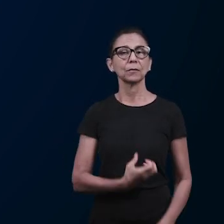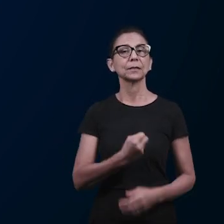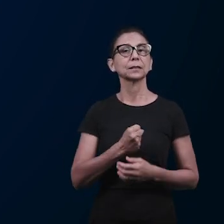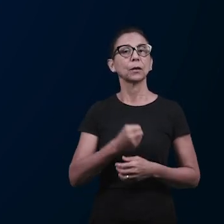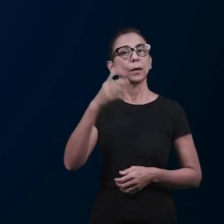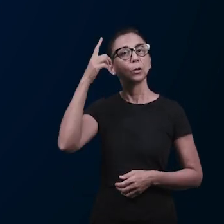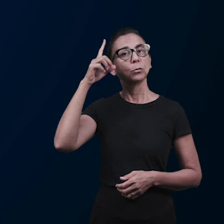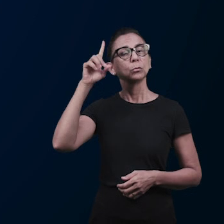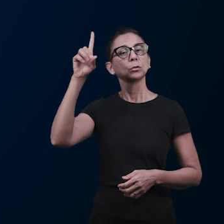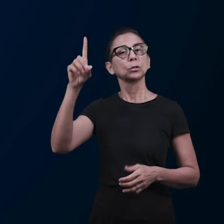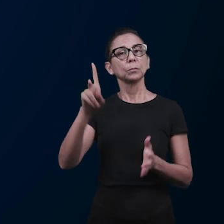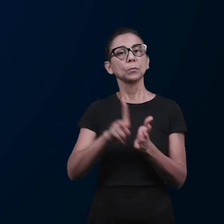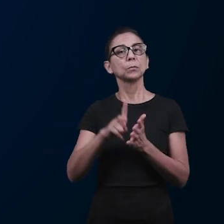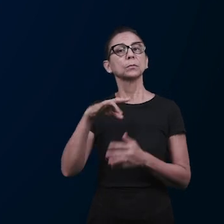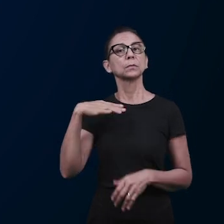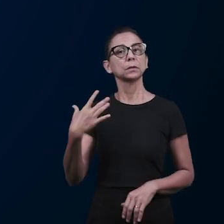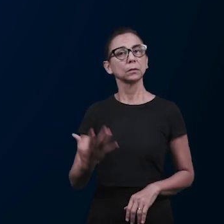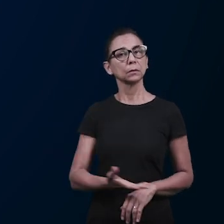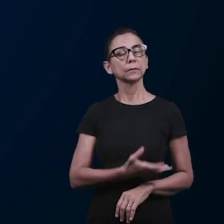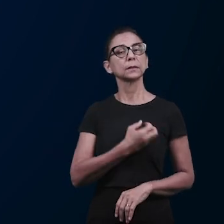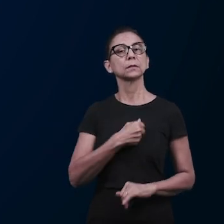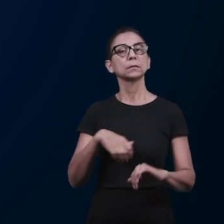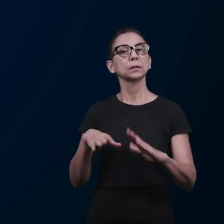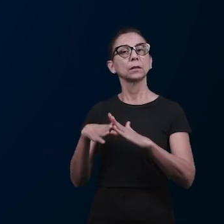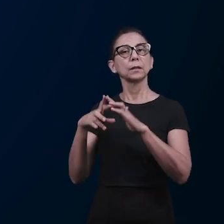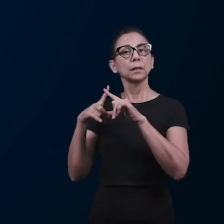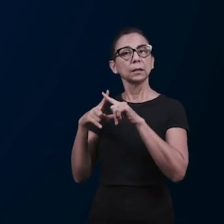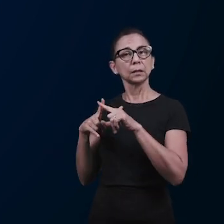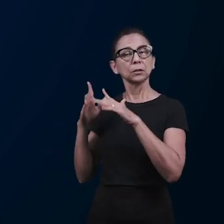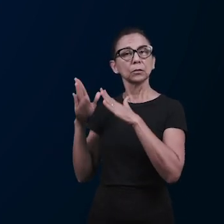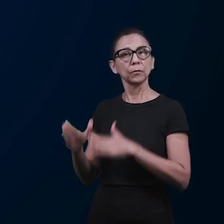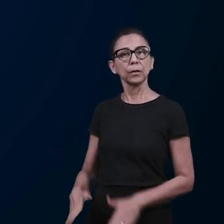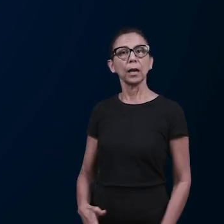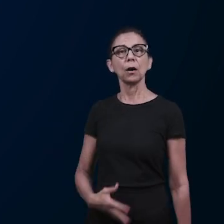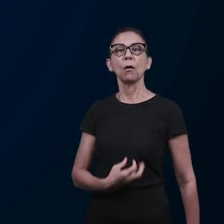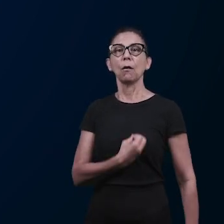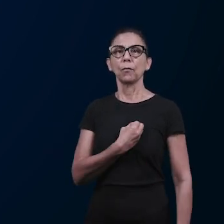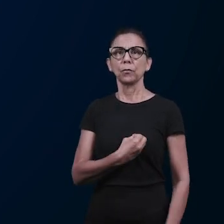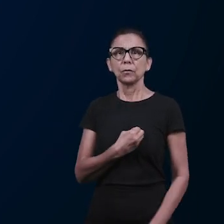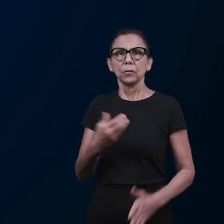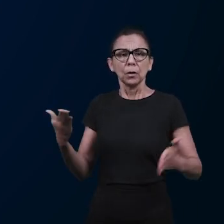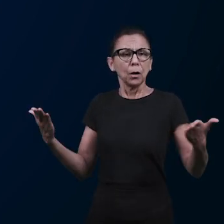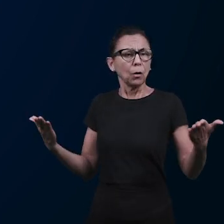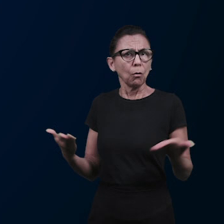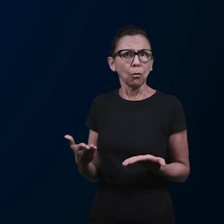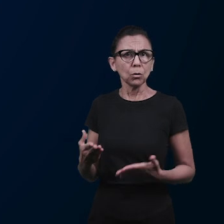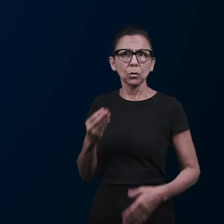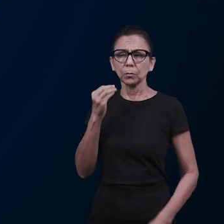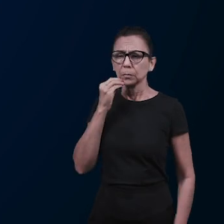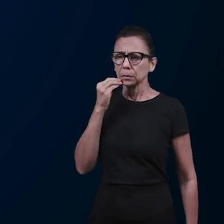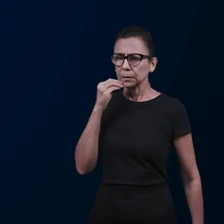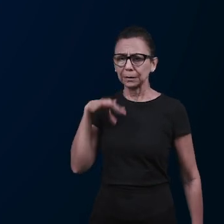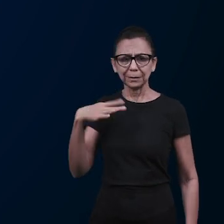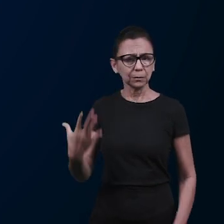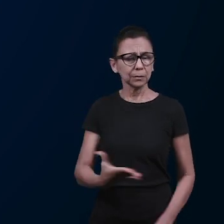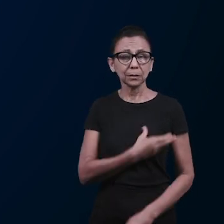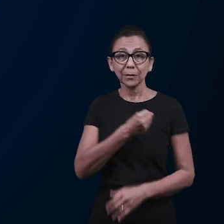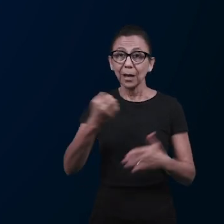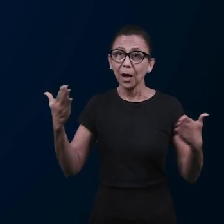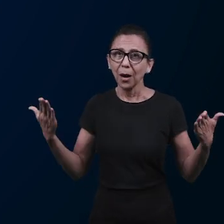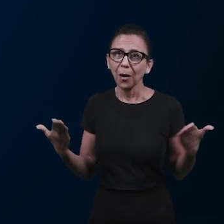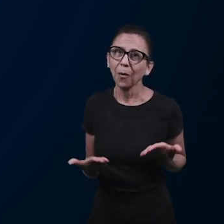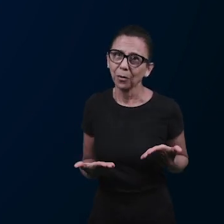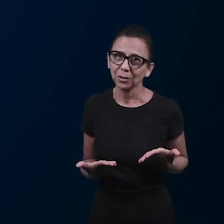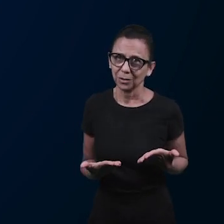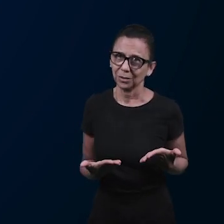dia da salvação. Então a igreja vive nesse momento o dia aceitável. O momento, a oportunidade de salvação é